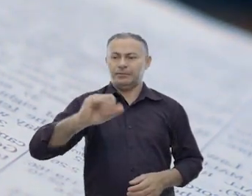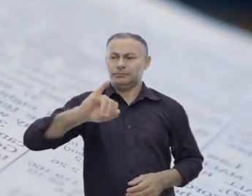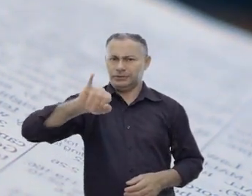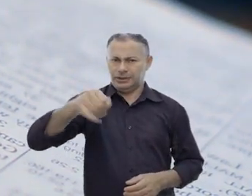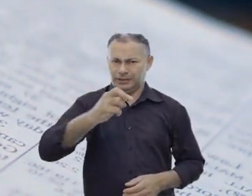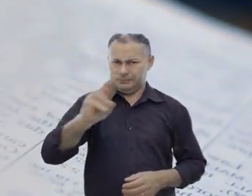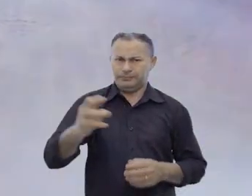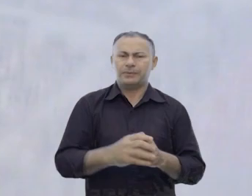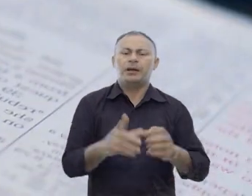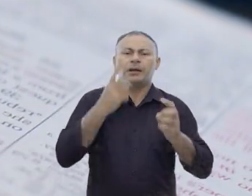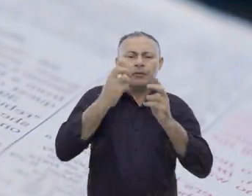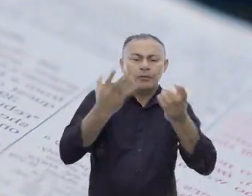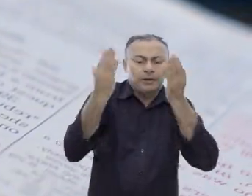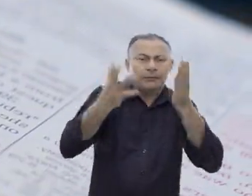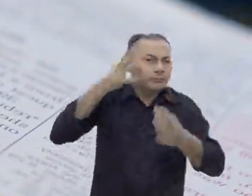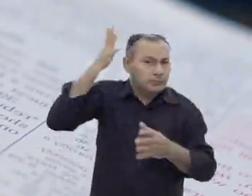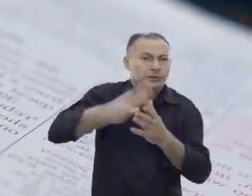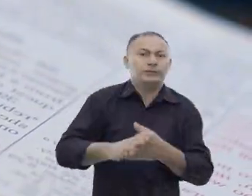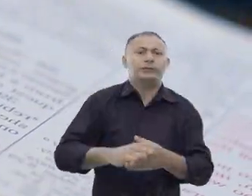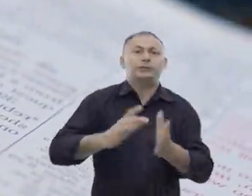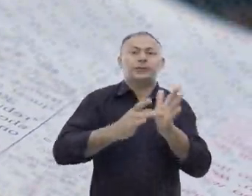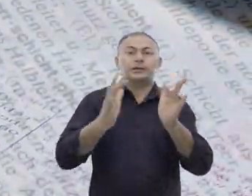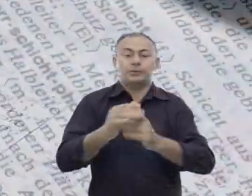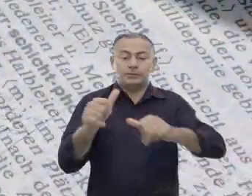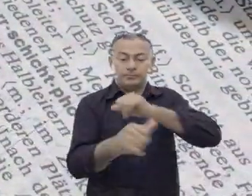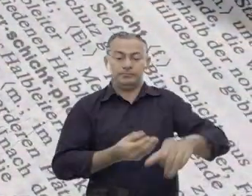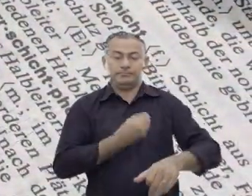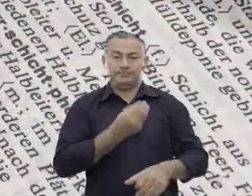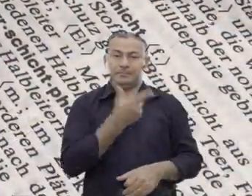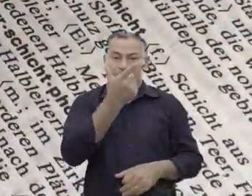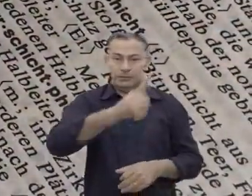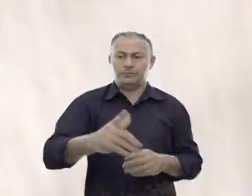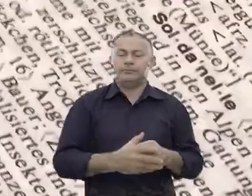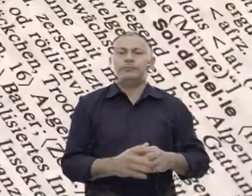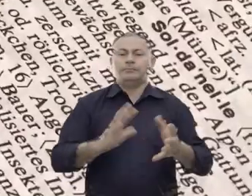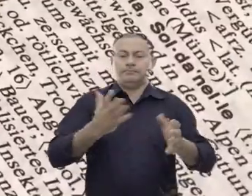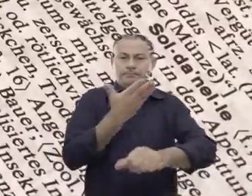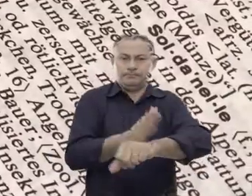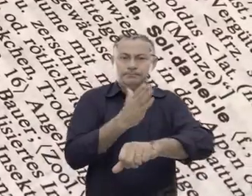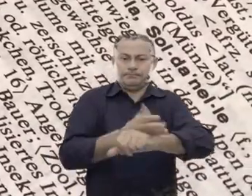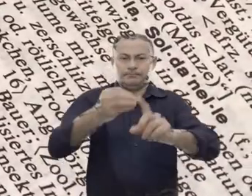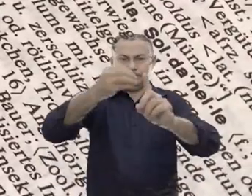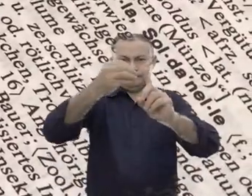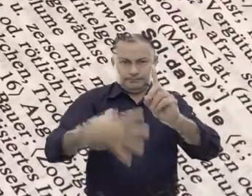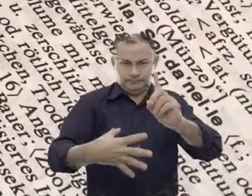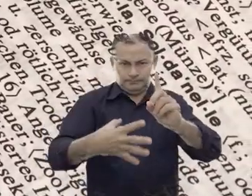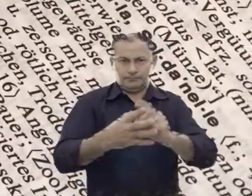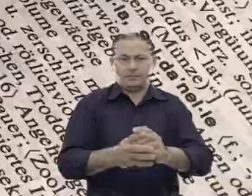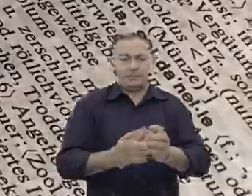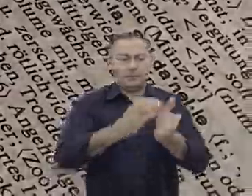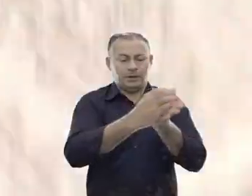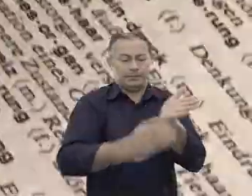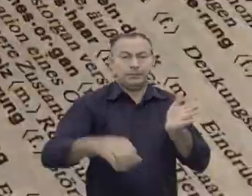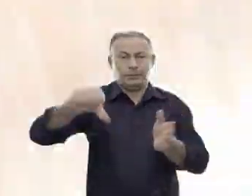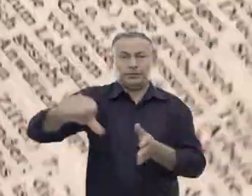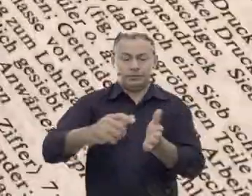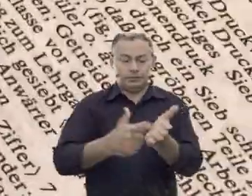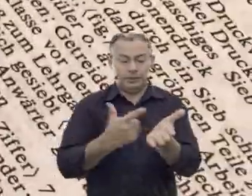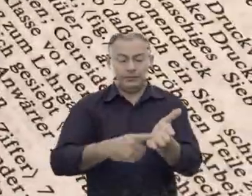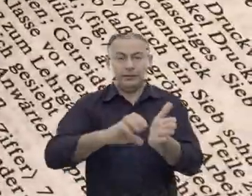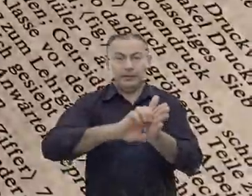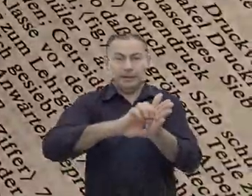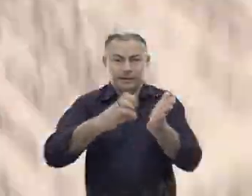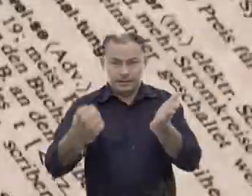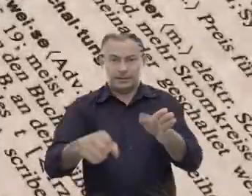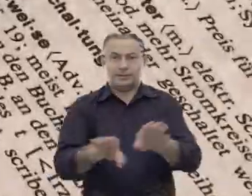sermão de Jesus sobre nascer de novo. A aplicação devocional e prática do reavivamento descrito no capítulo 9